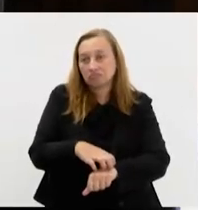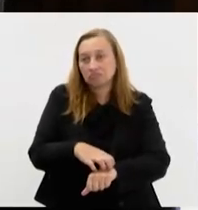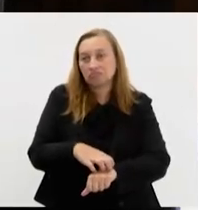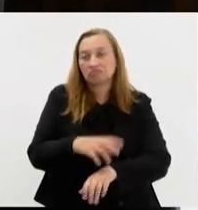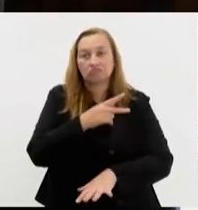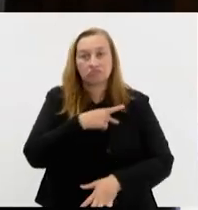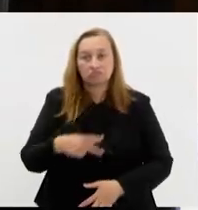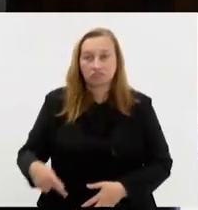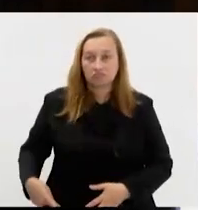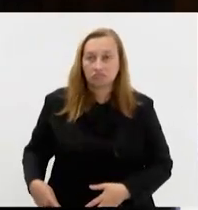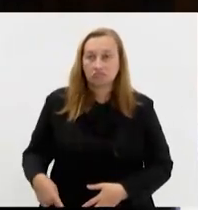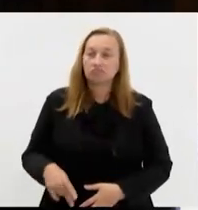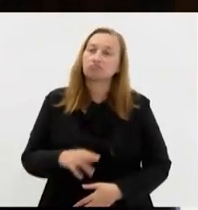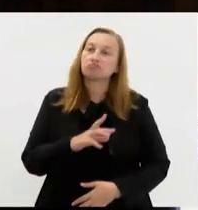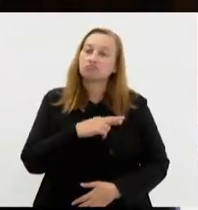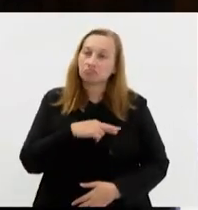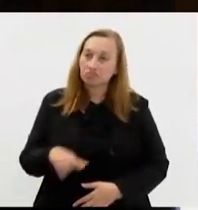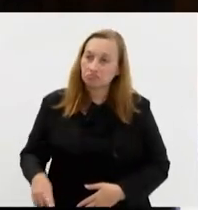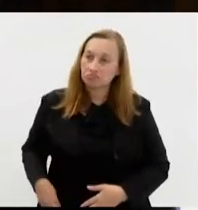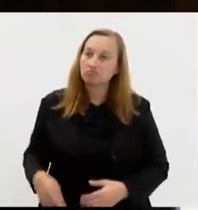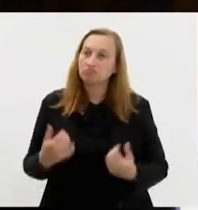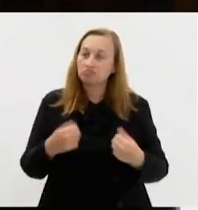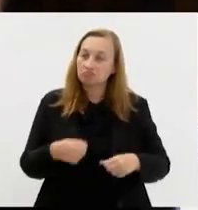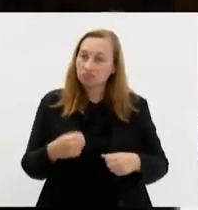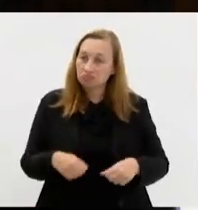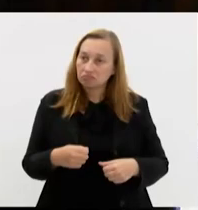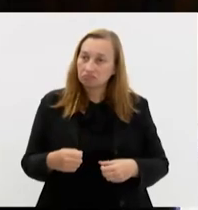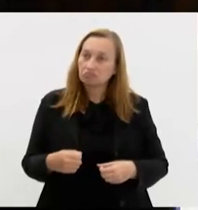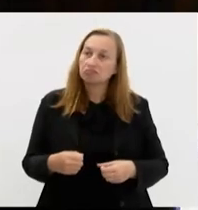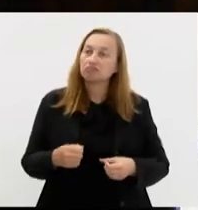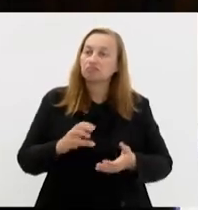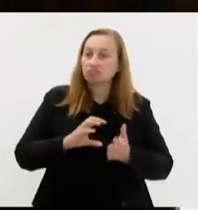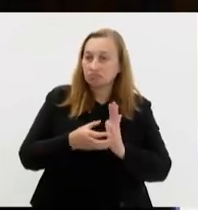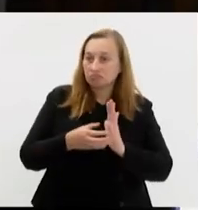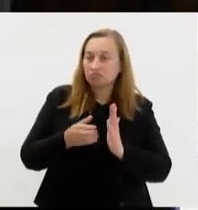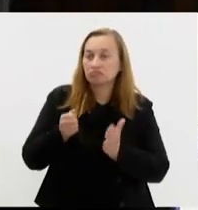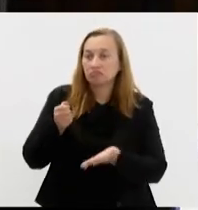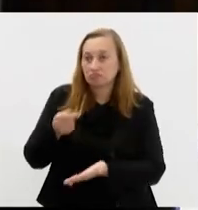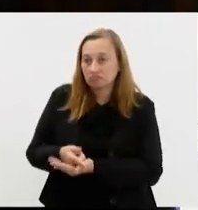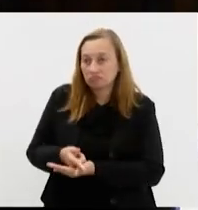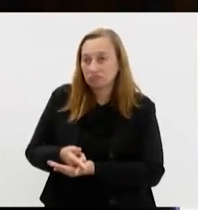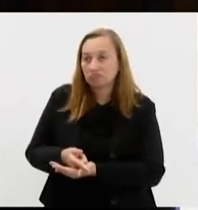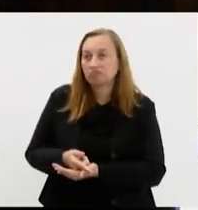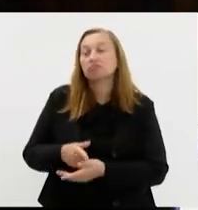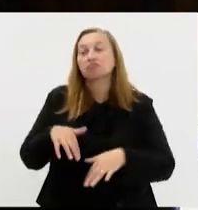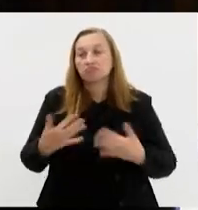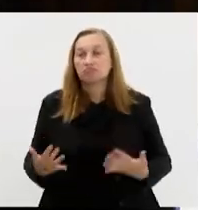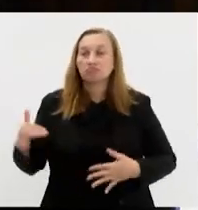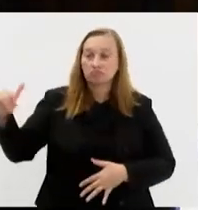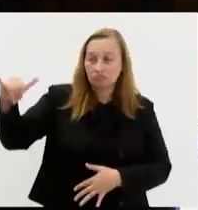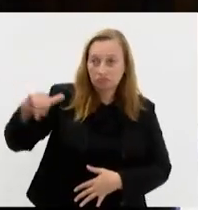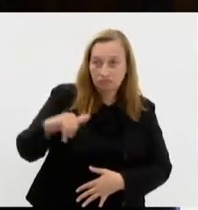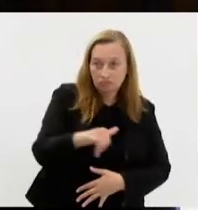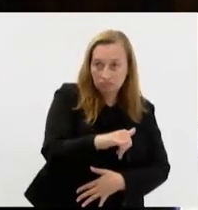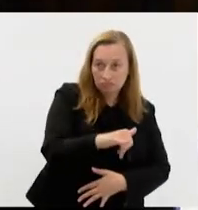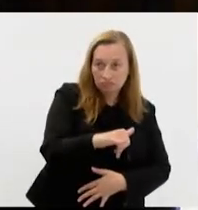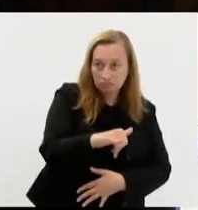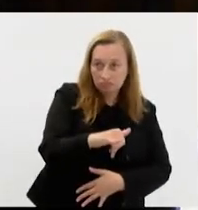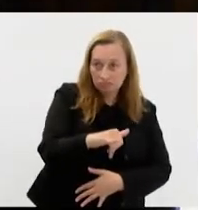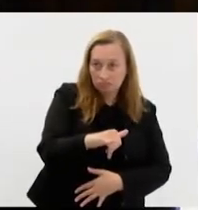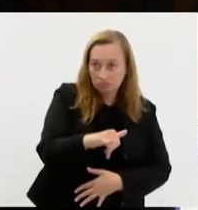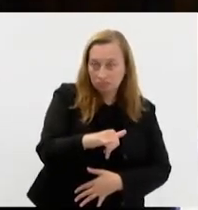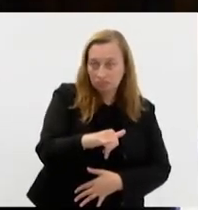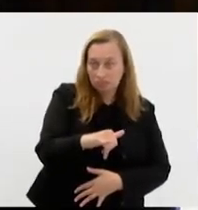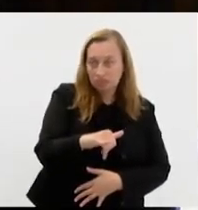República precisam ser reembolsadas por seu partido ou por sua Coligação então ele viaja na aeronave oficial por exemplo porque essa é uma